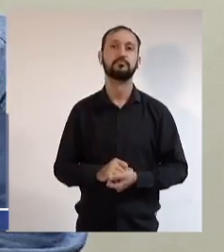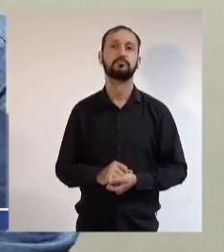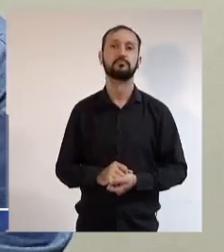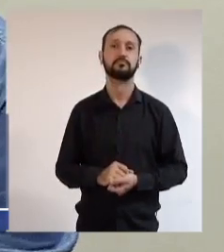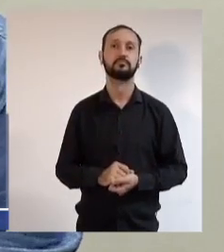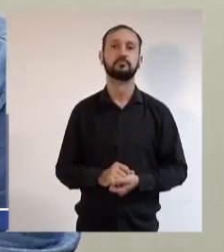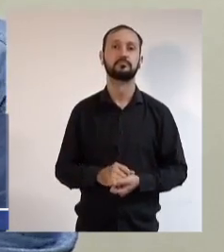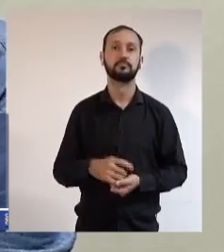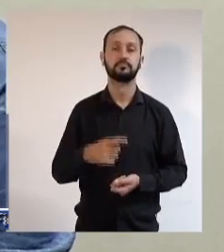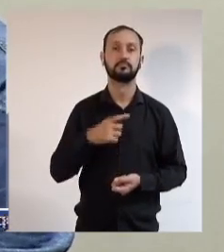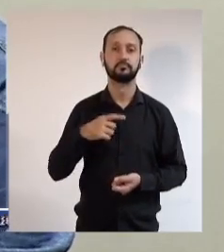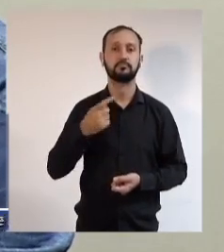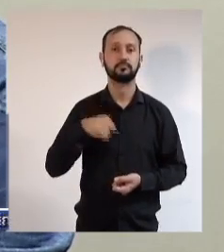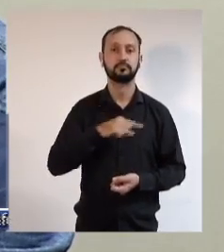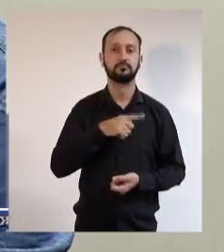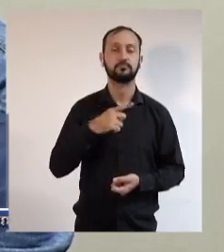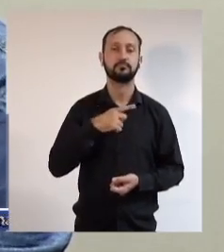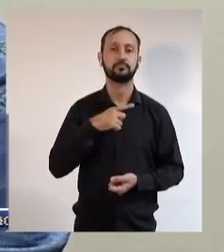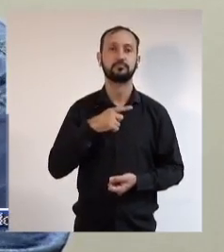estávamos